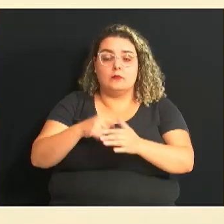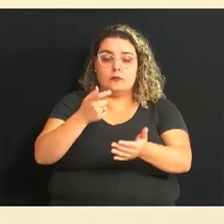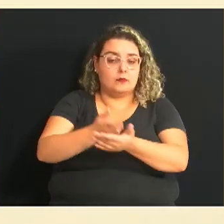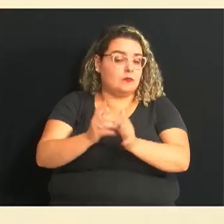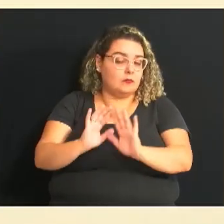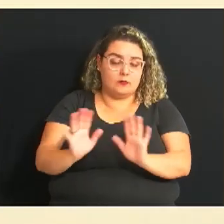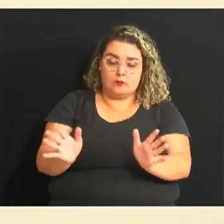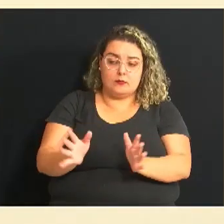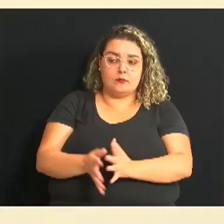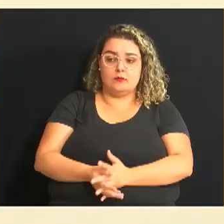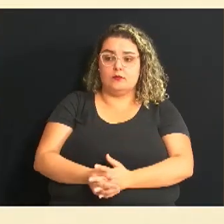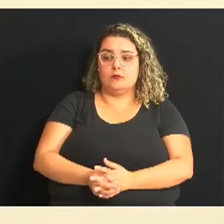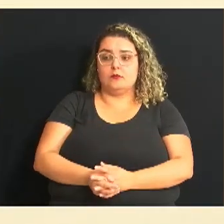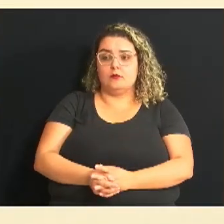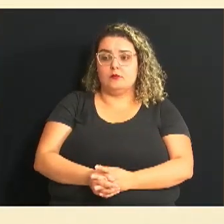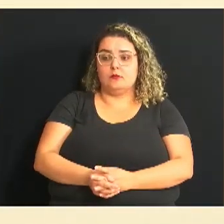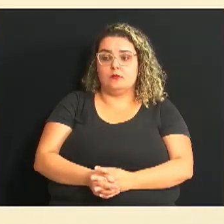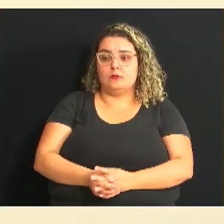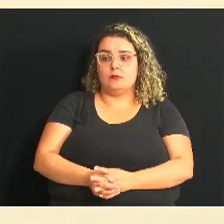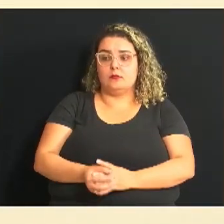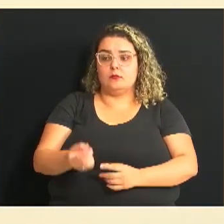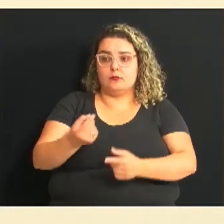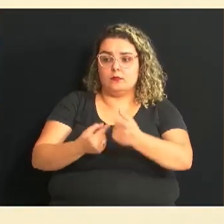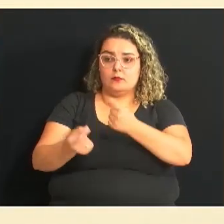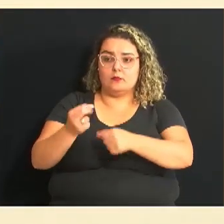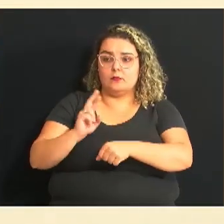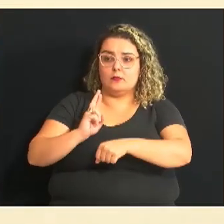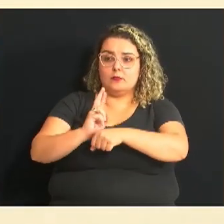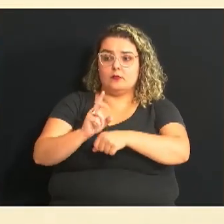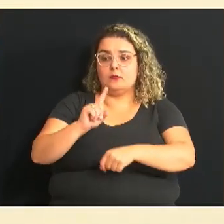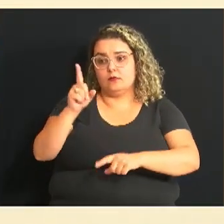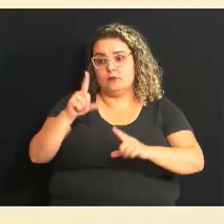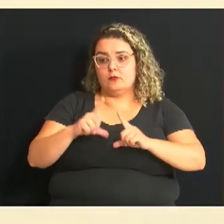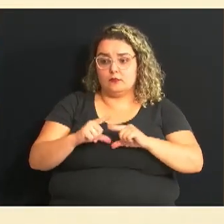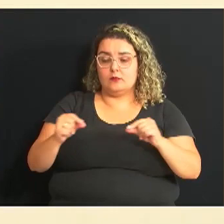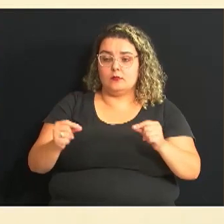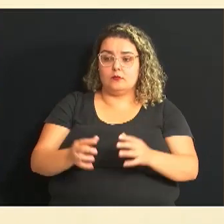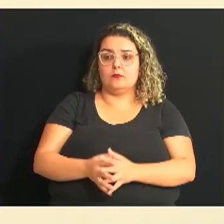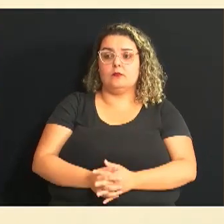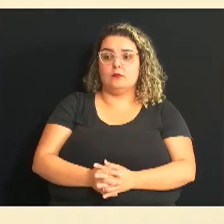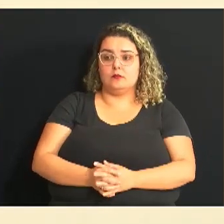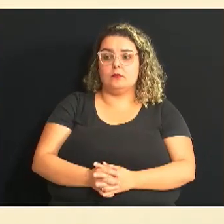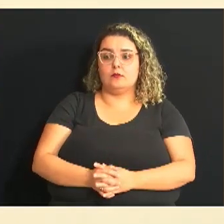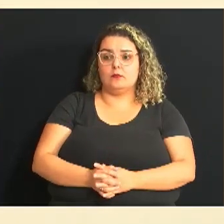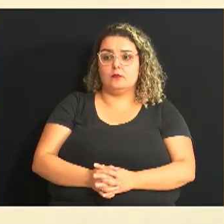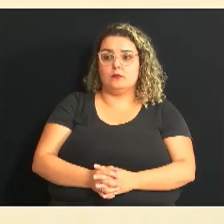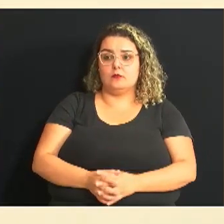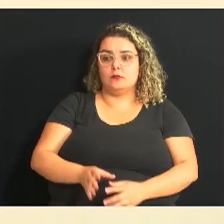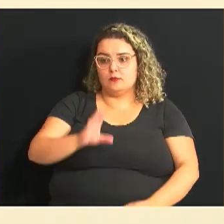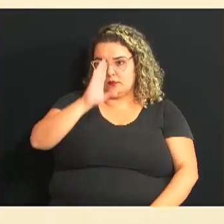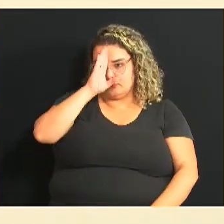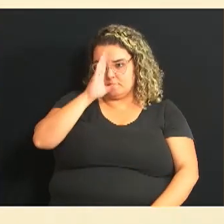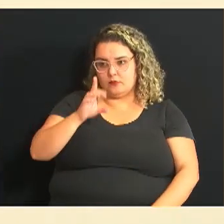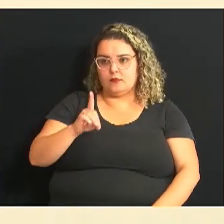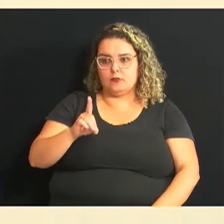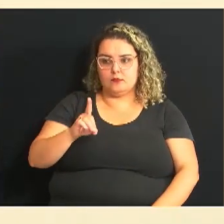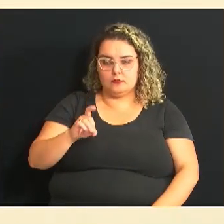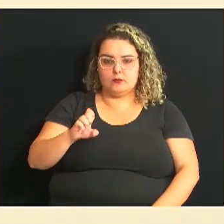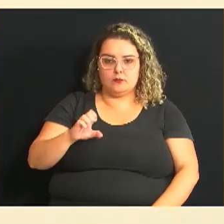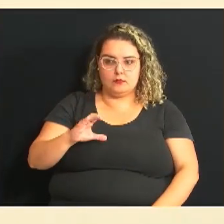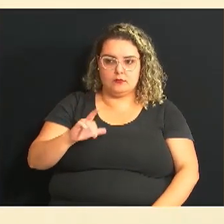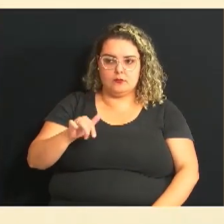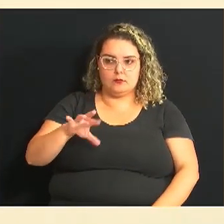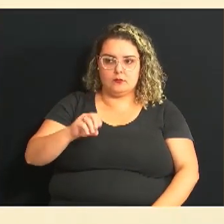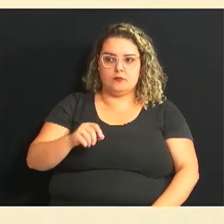Você deve. Ou seja, esse recurso vai para Brasília. Então, diretamente na declaração, você já paga ali. Você tem que pagar naquele